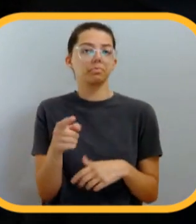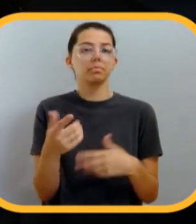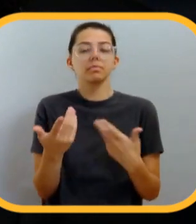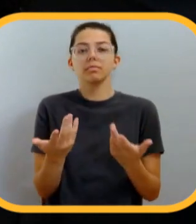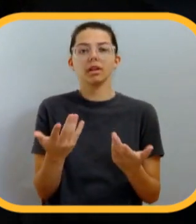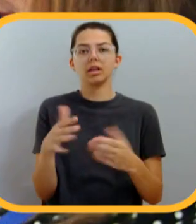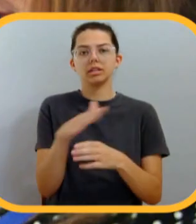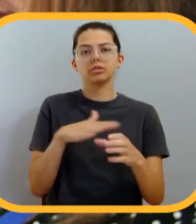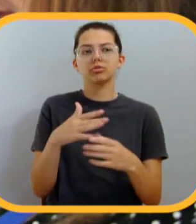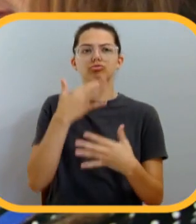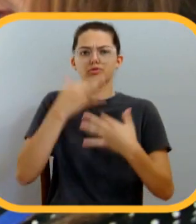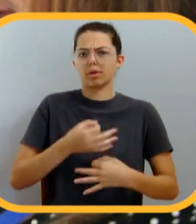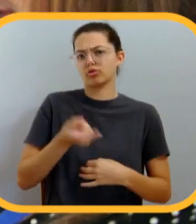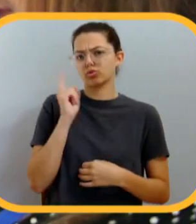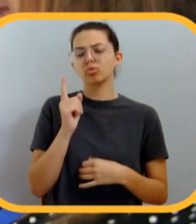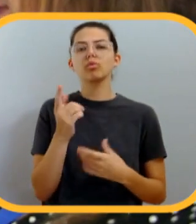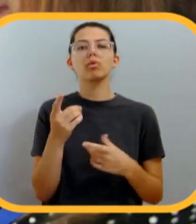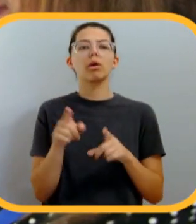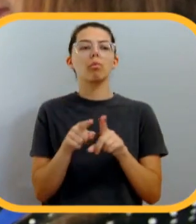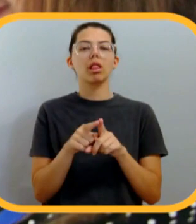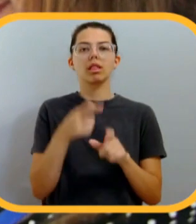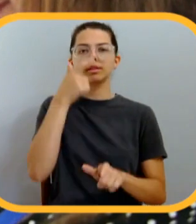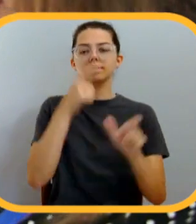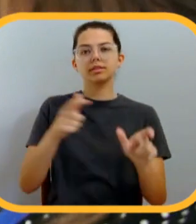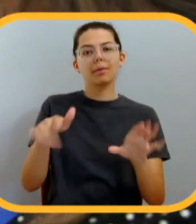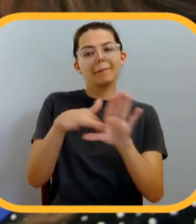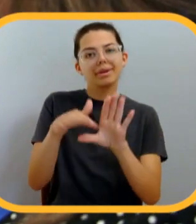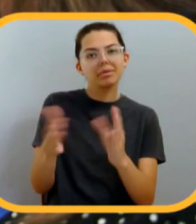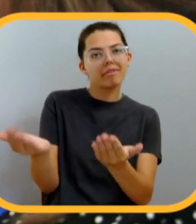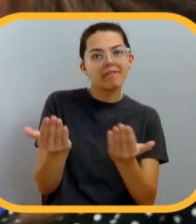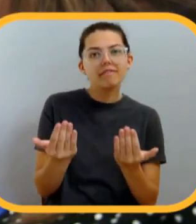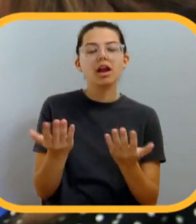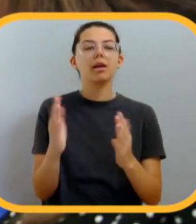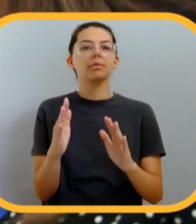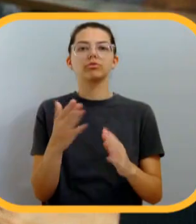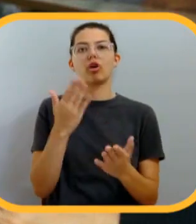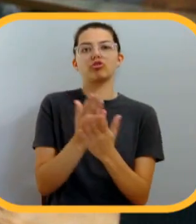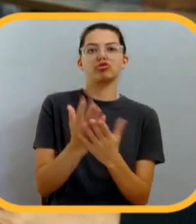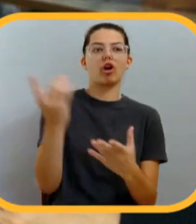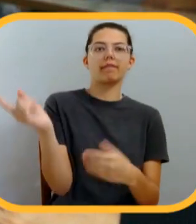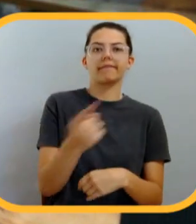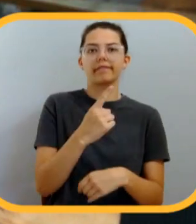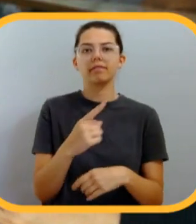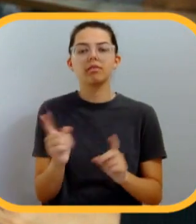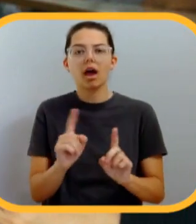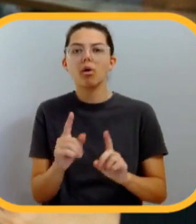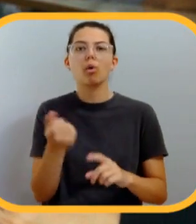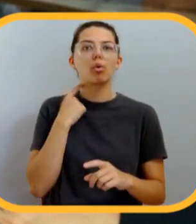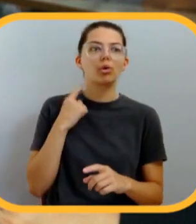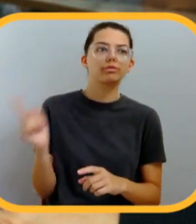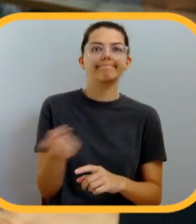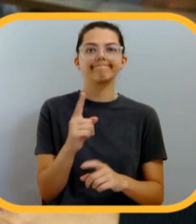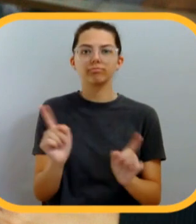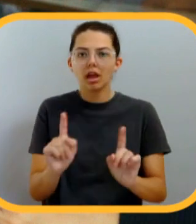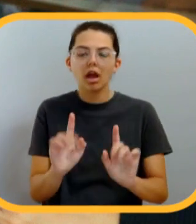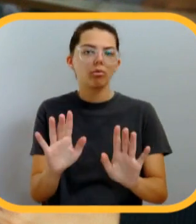em situações mais informais que possam convocar os cidadãos a participar sem ter que ser numa escola, ou sem ter que ser num